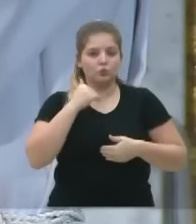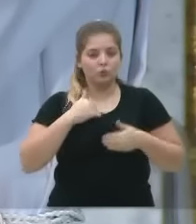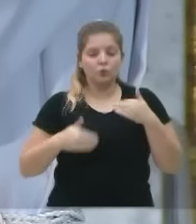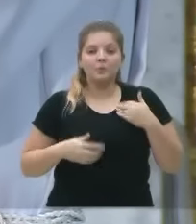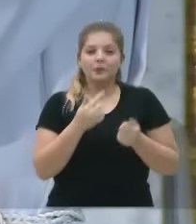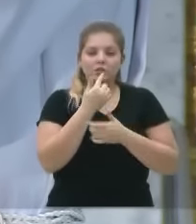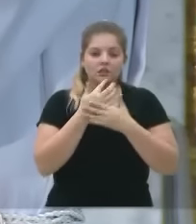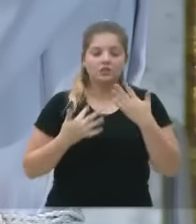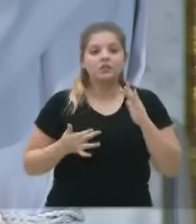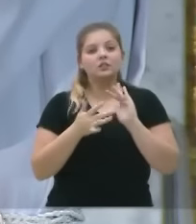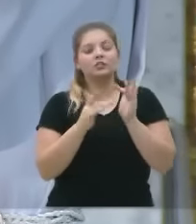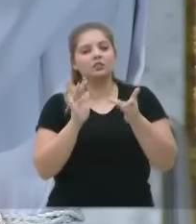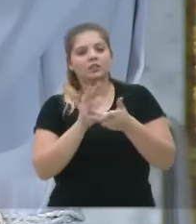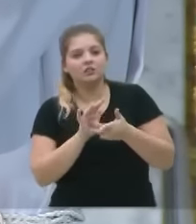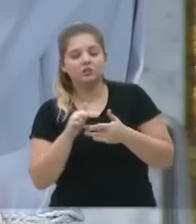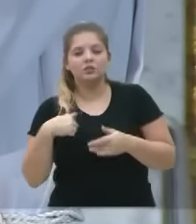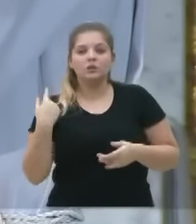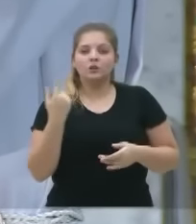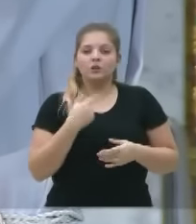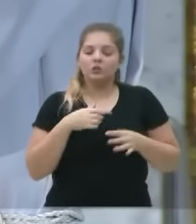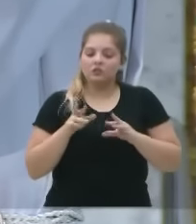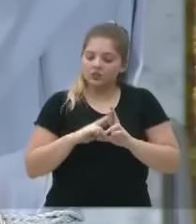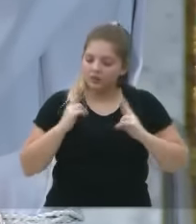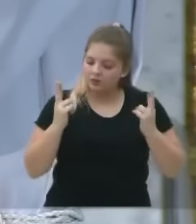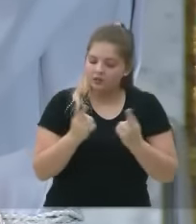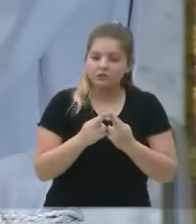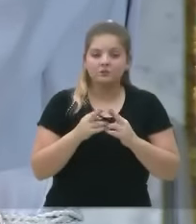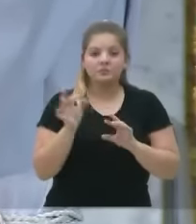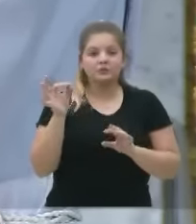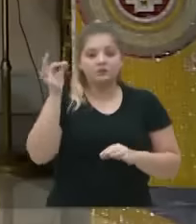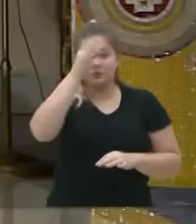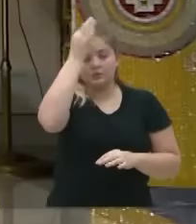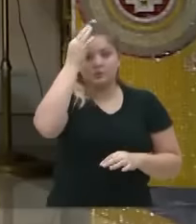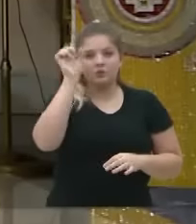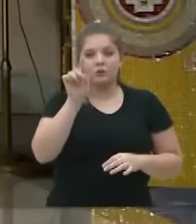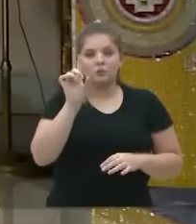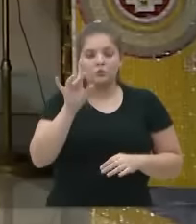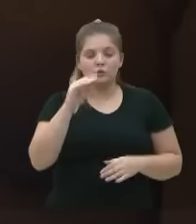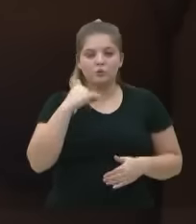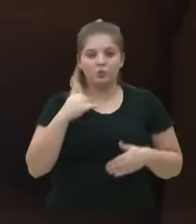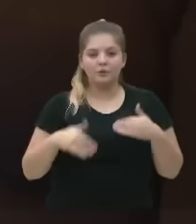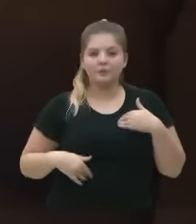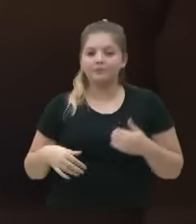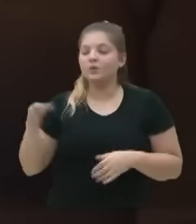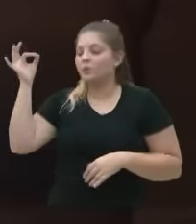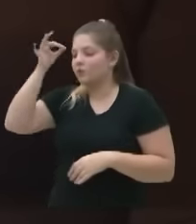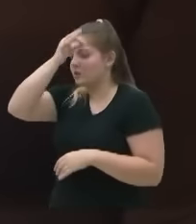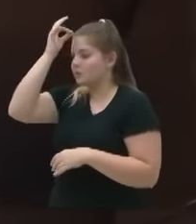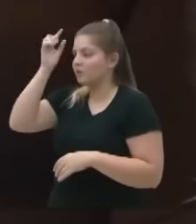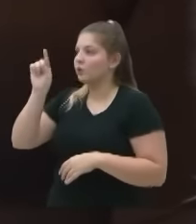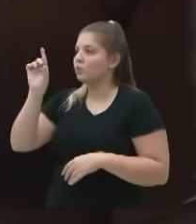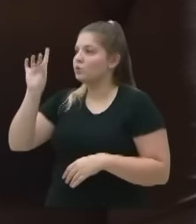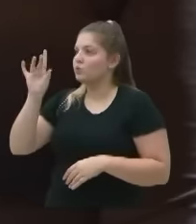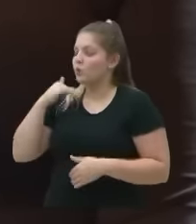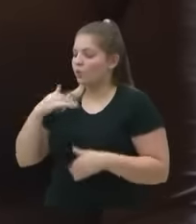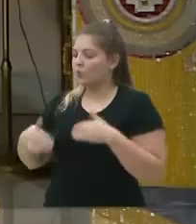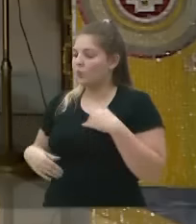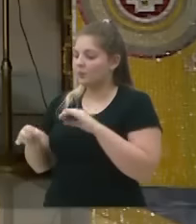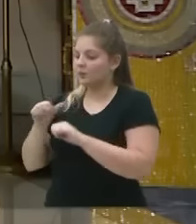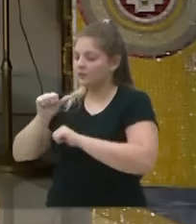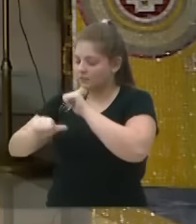do corpo e o sangue de Cristo, sejamos reunidos pelo Espírito Santo num só corpo. O Espírito nos una num só